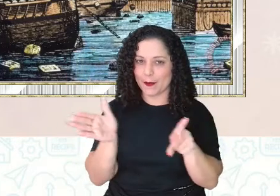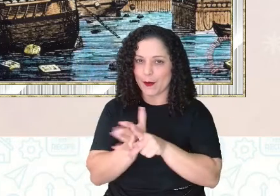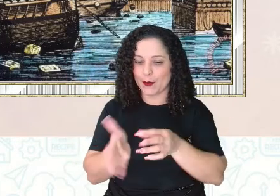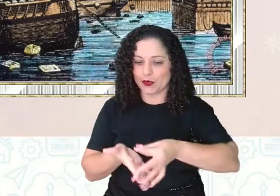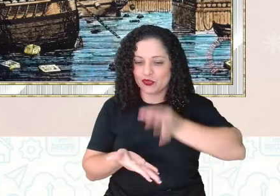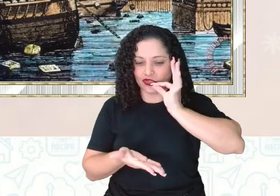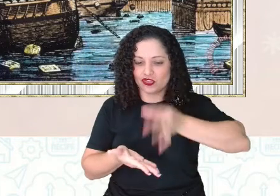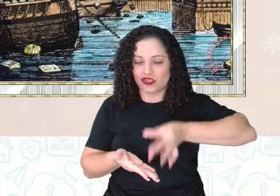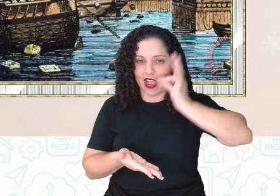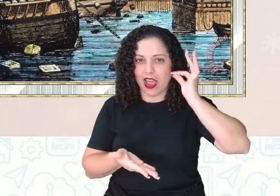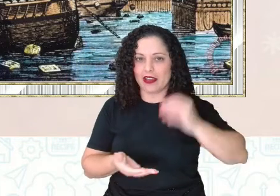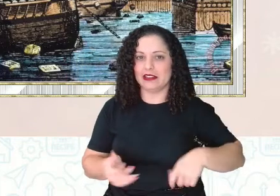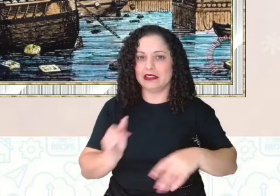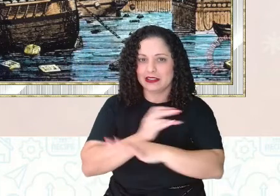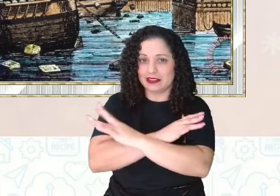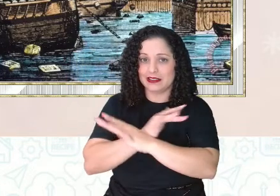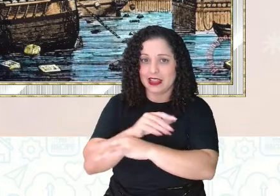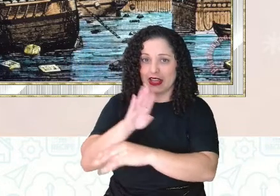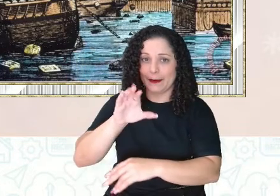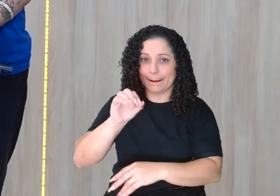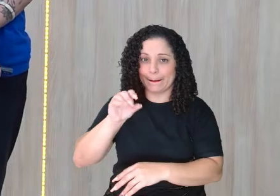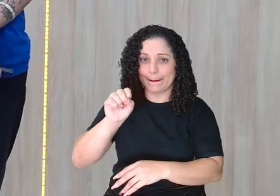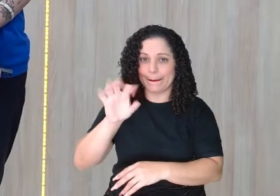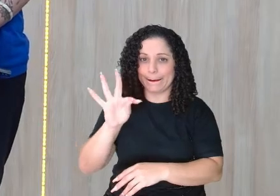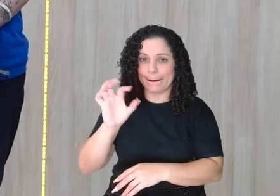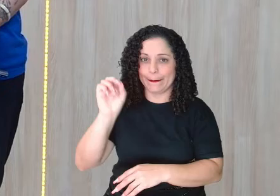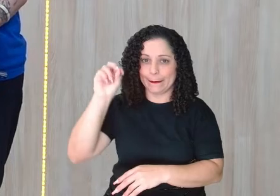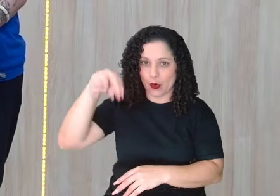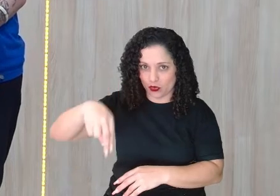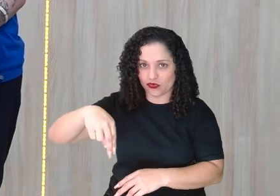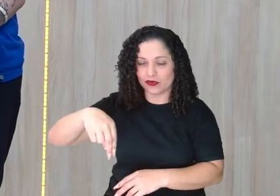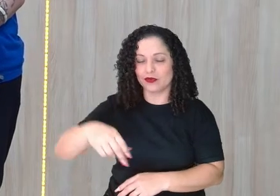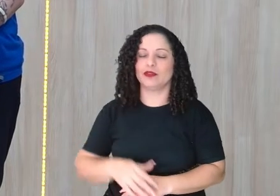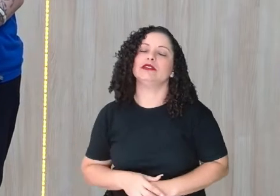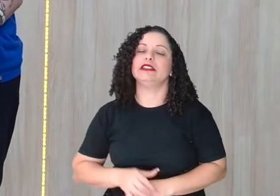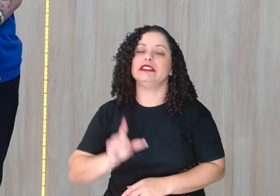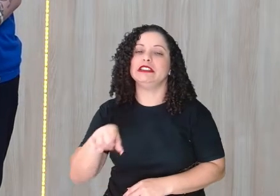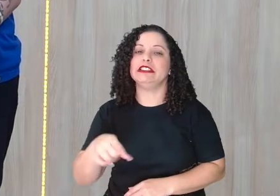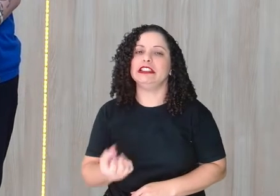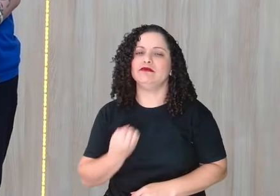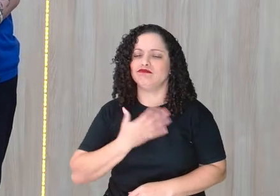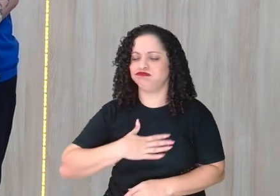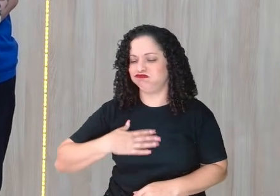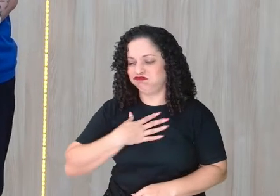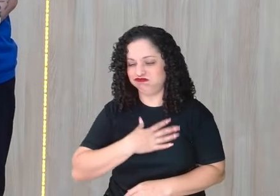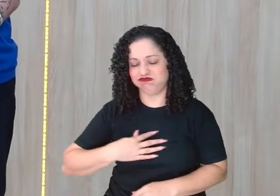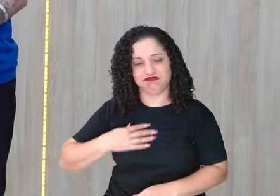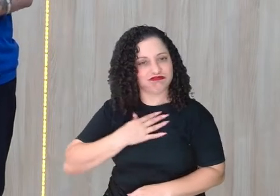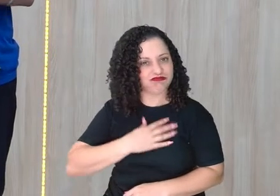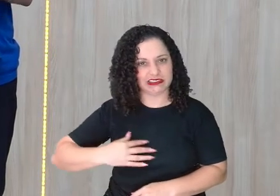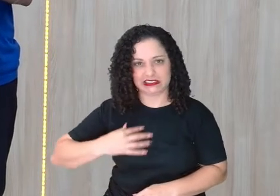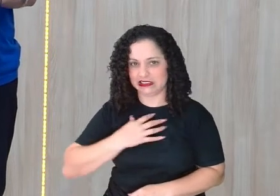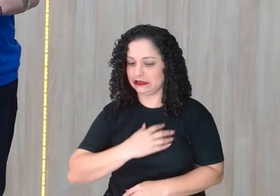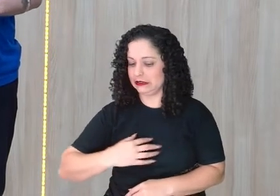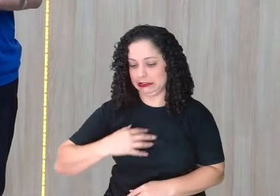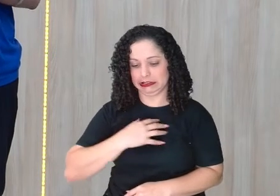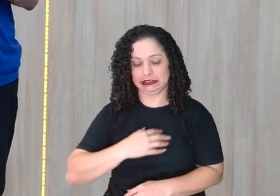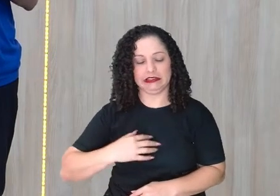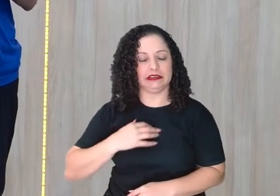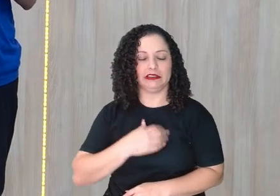foi realmente a lei, quando chegou essa lei do chá, criou uma insatisfação gigante, né, já